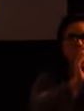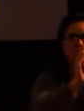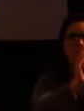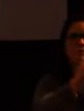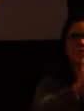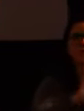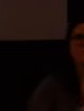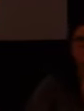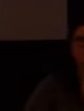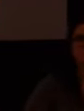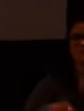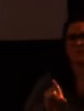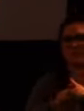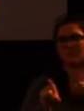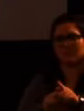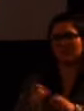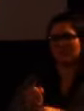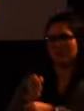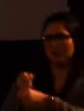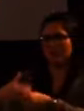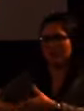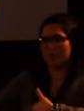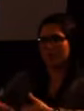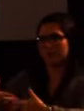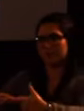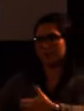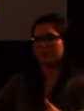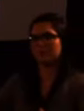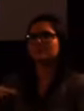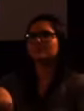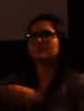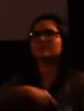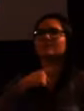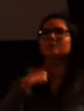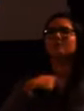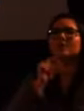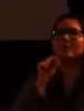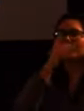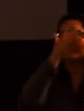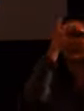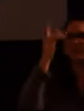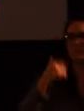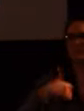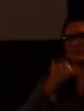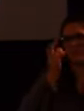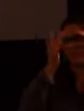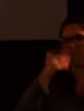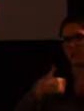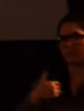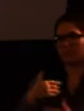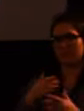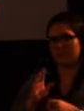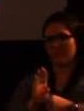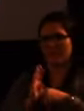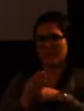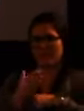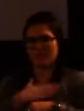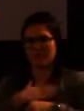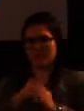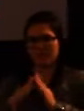da urbanização, a gente deseja que as pessoas possam se resolver no seu próprio bairro, tá